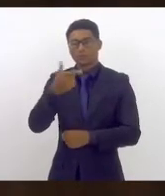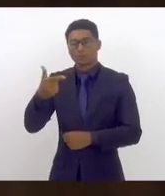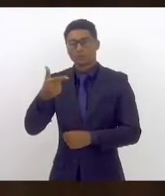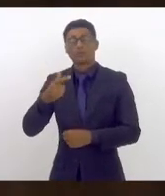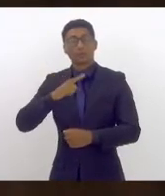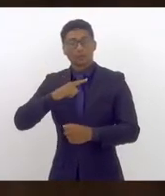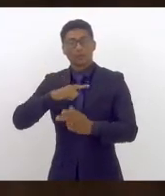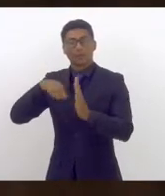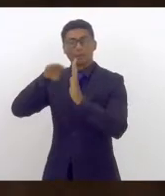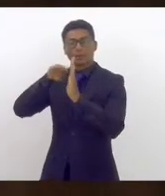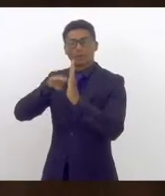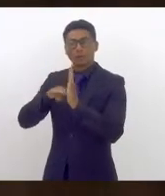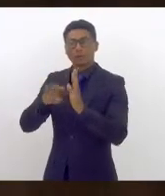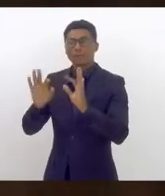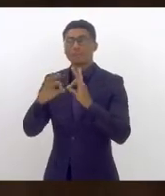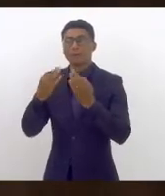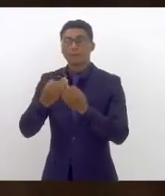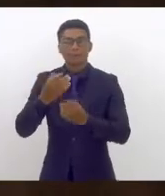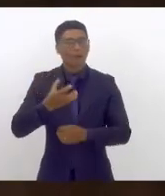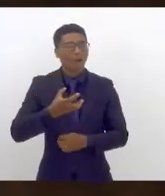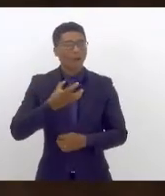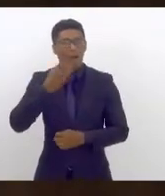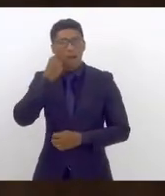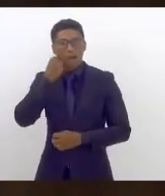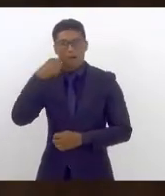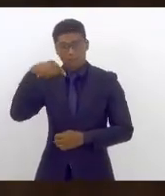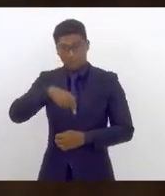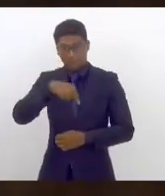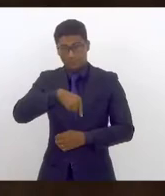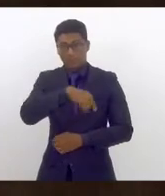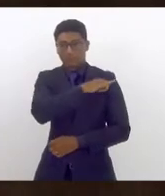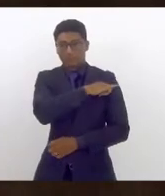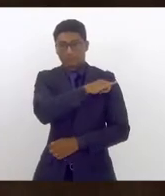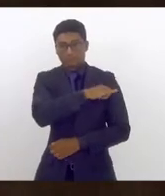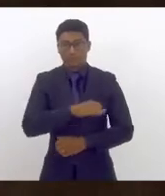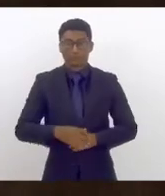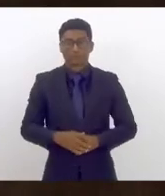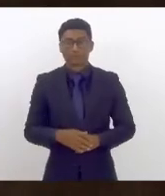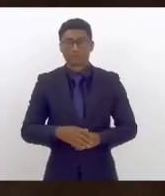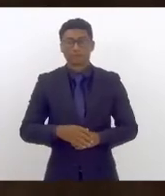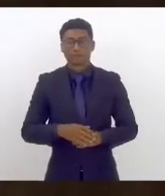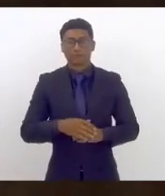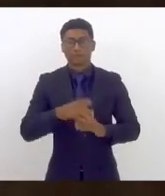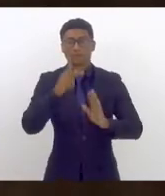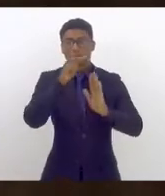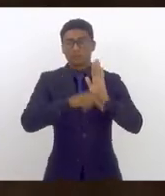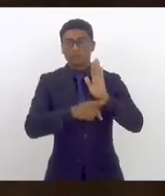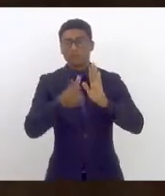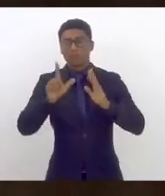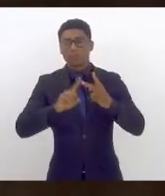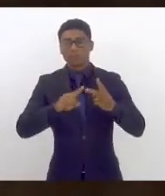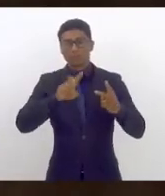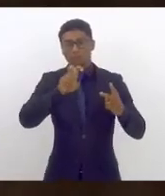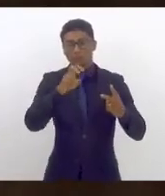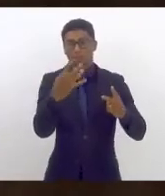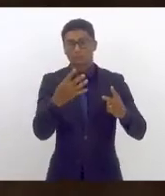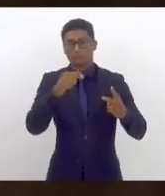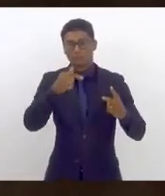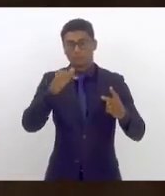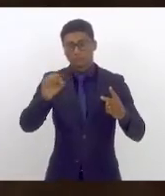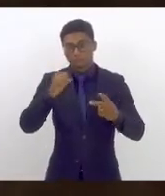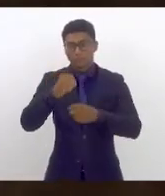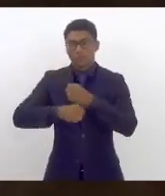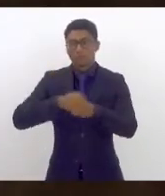o programa Família colhedora no âmbito do Estado do Rio de Janeiro e o outro o 5478 de